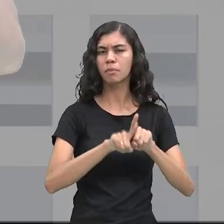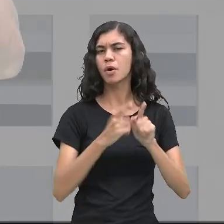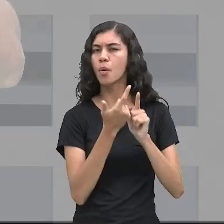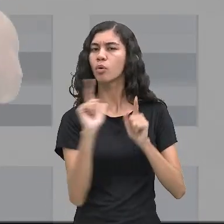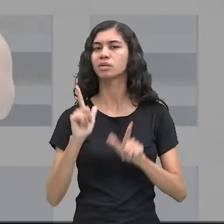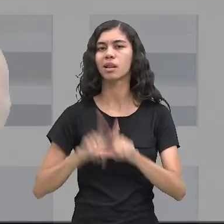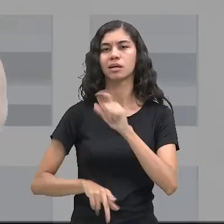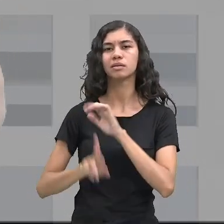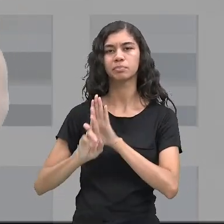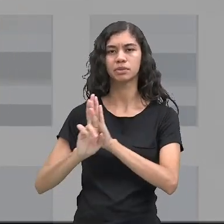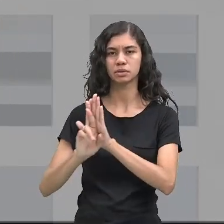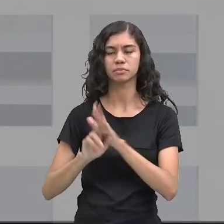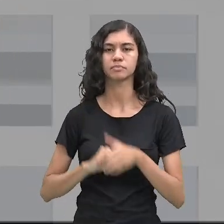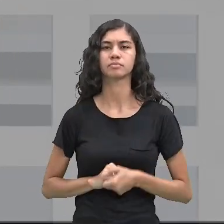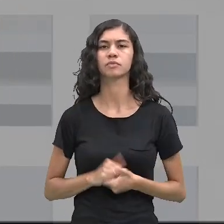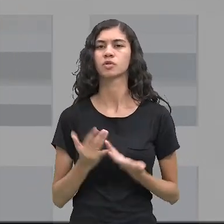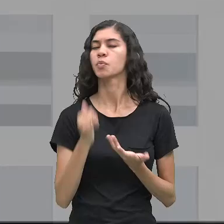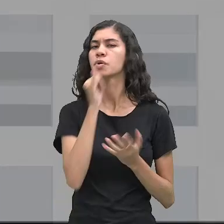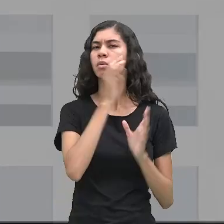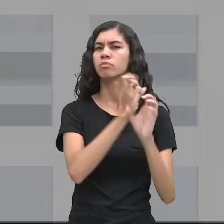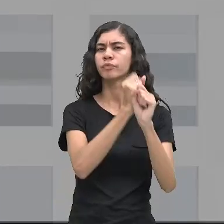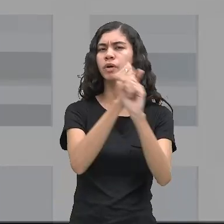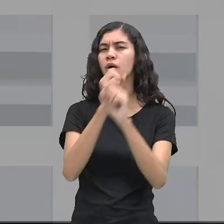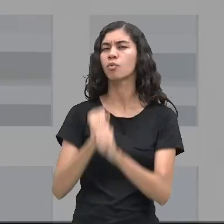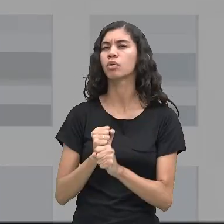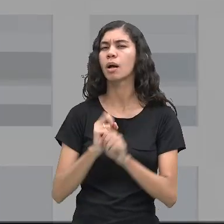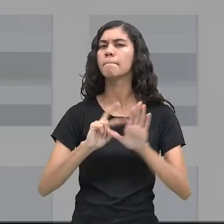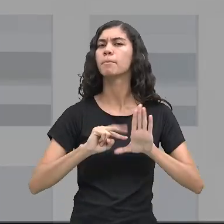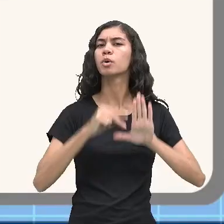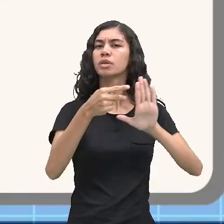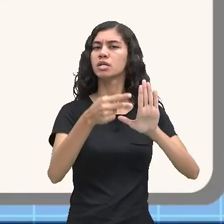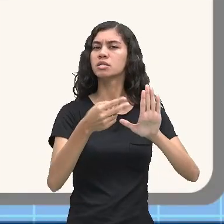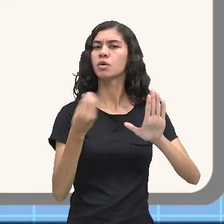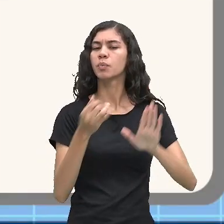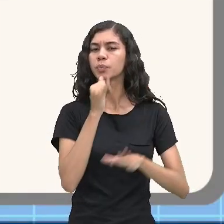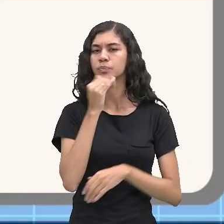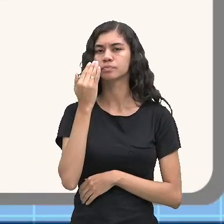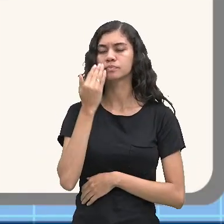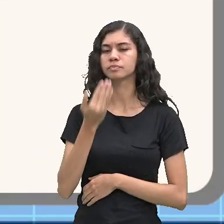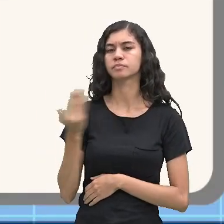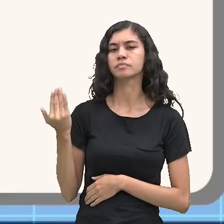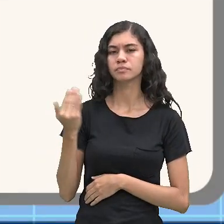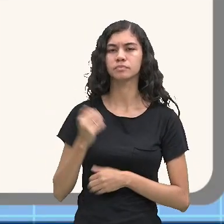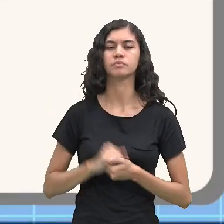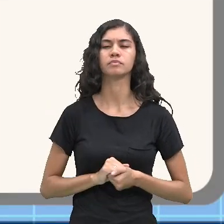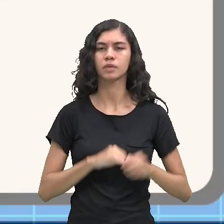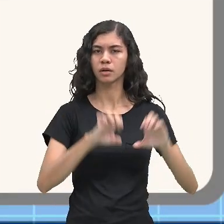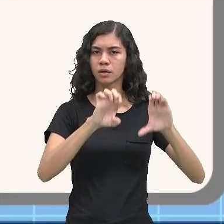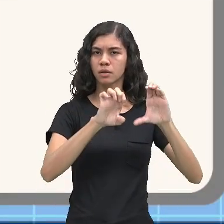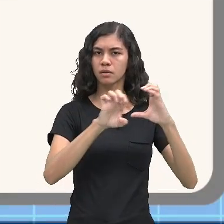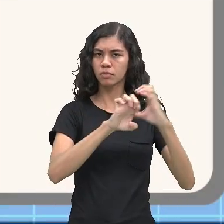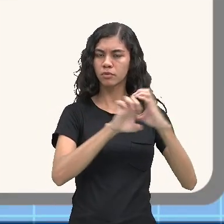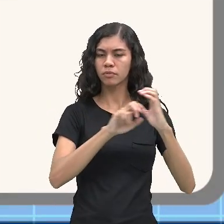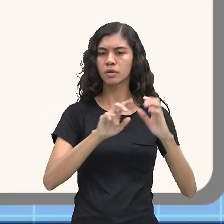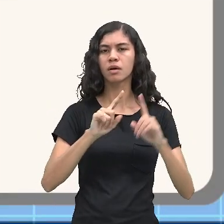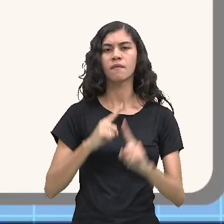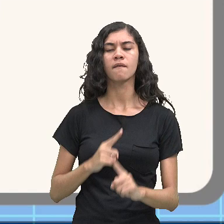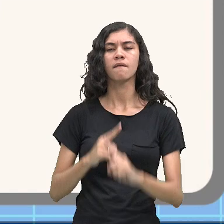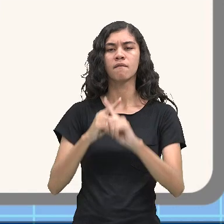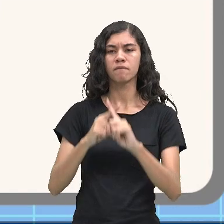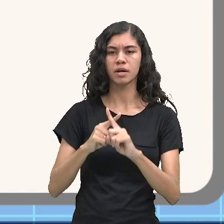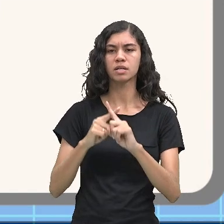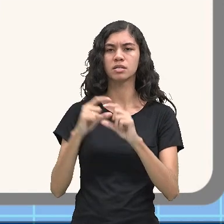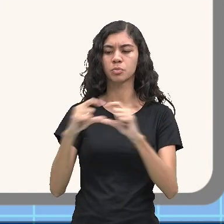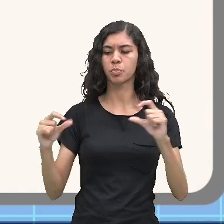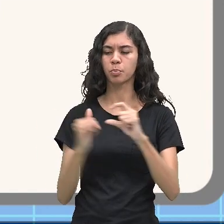calcular a potência gerada por um gerador, é força eletromotriz vezes a corrente elétrica, ok? Corrente medida em ampere e a